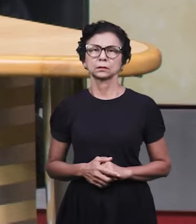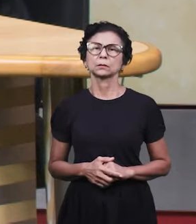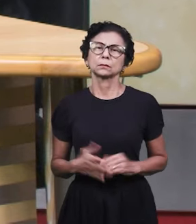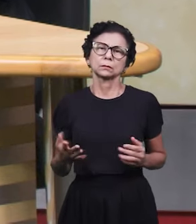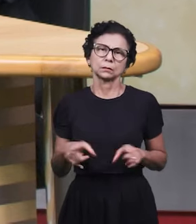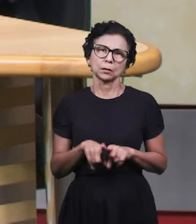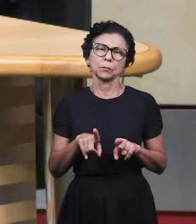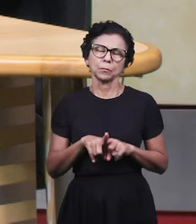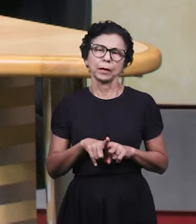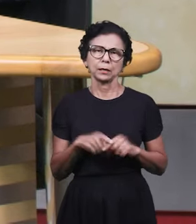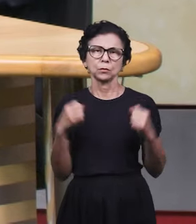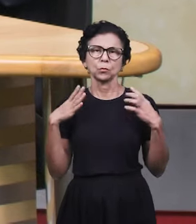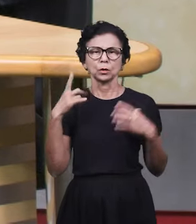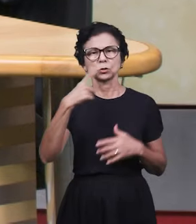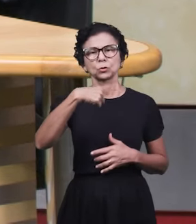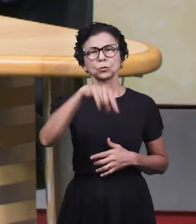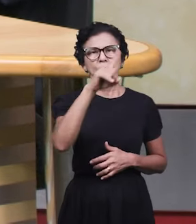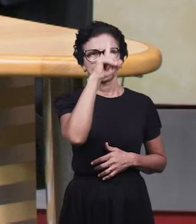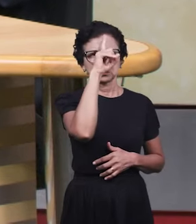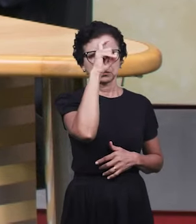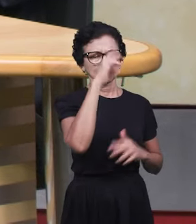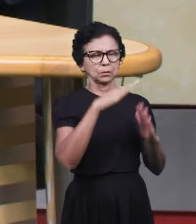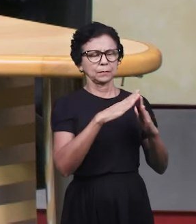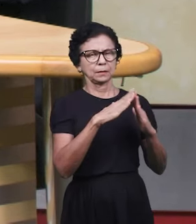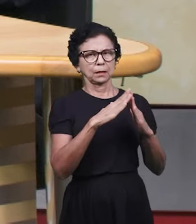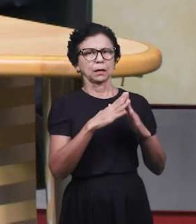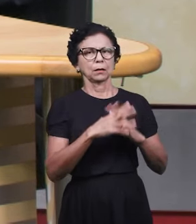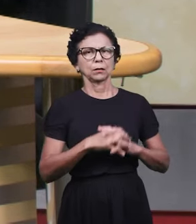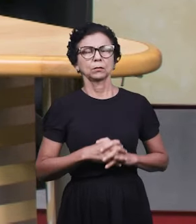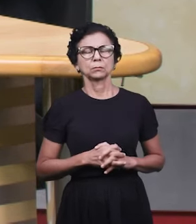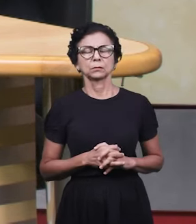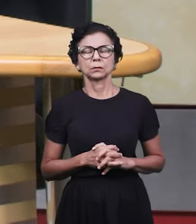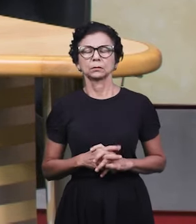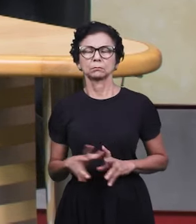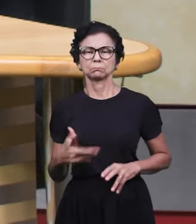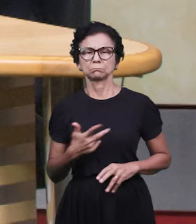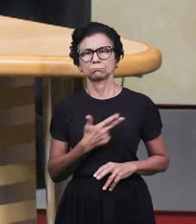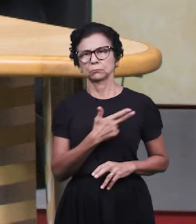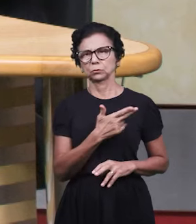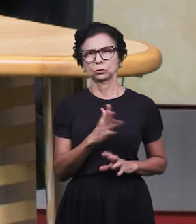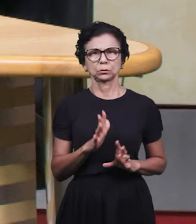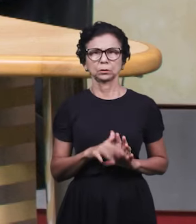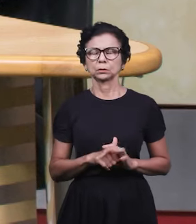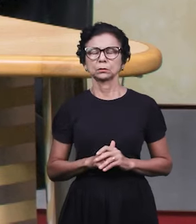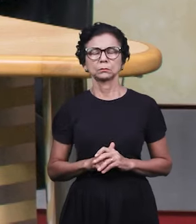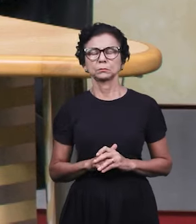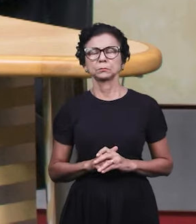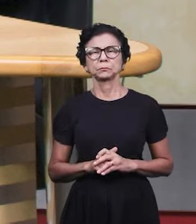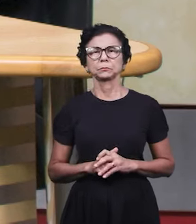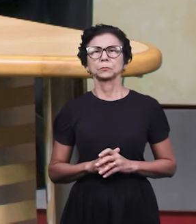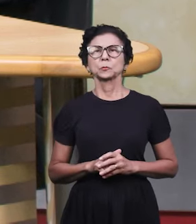isso várias vezes, lá no hospital, participar de uma cirurgia e tal. Eu estava operando aqui.